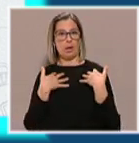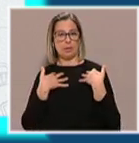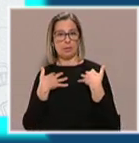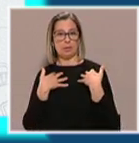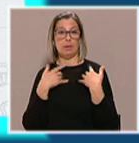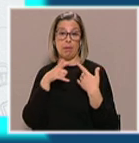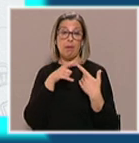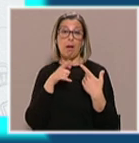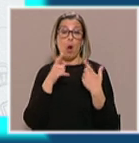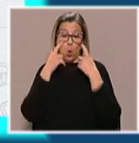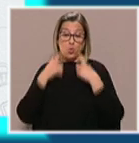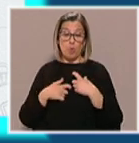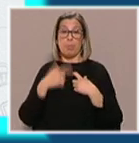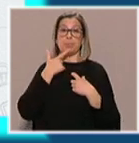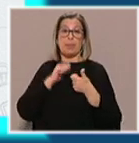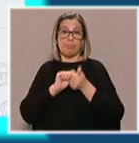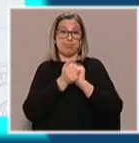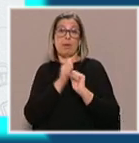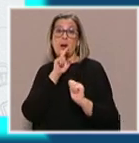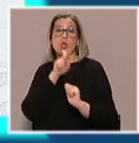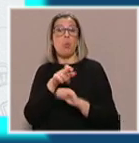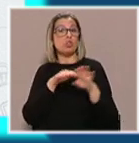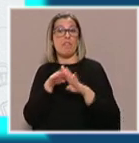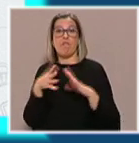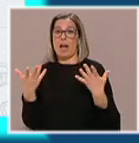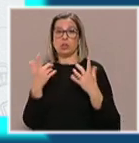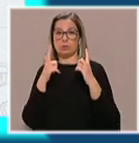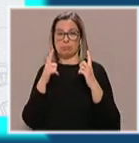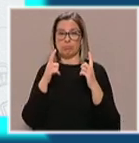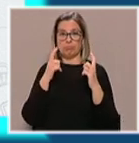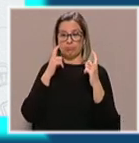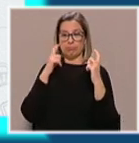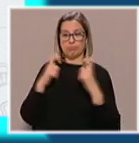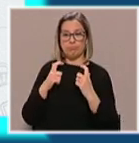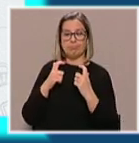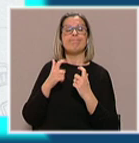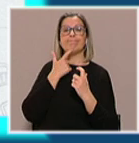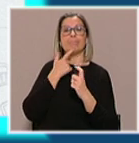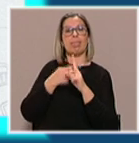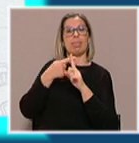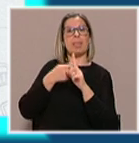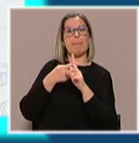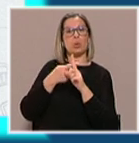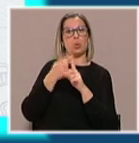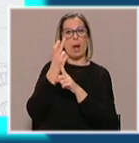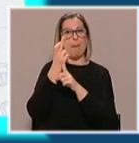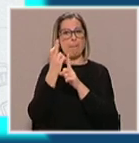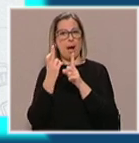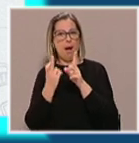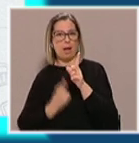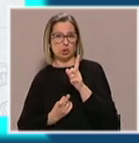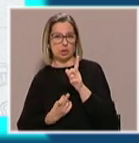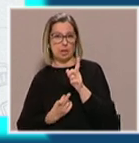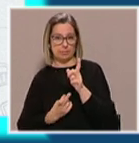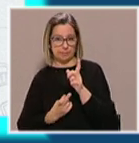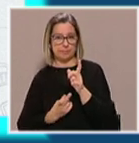temperatura corporal de modo a restabelecer o valor normal, o valor médio da nossa temperatura corporal,